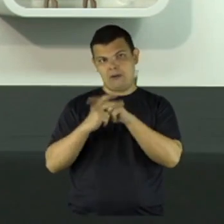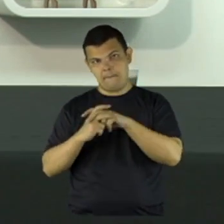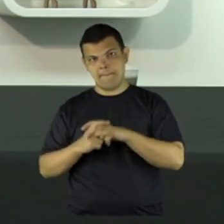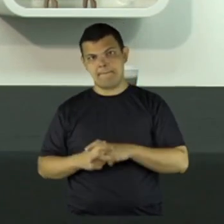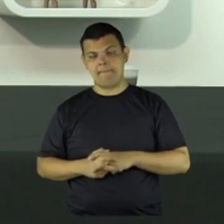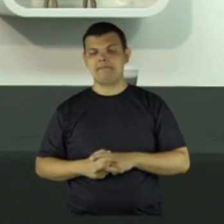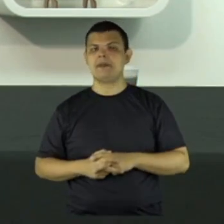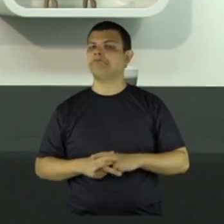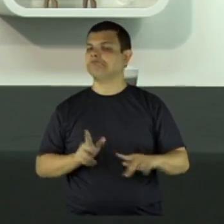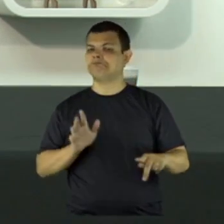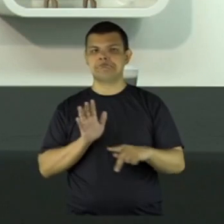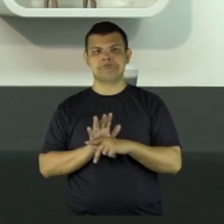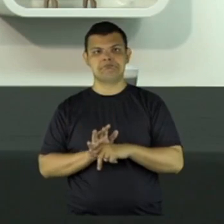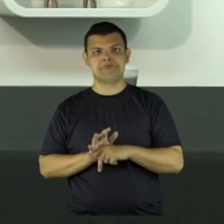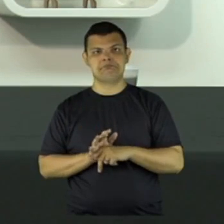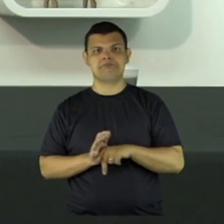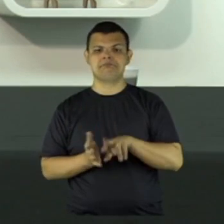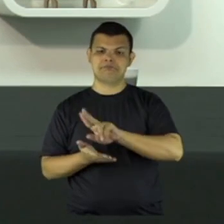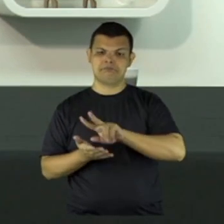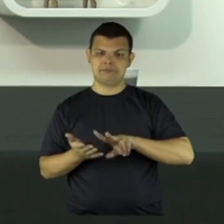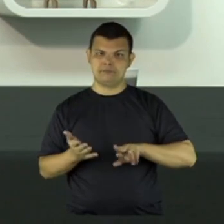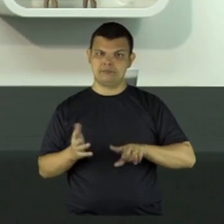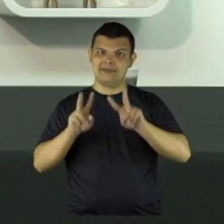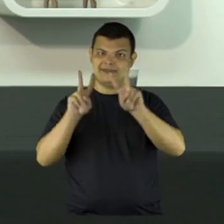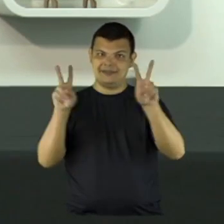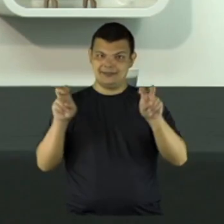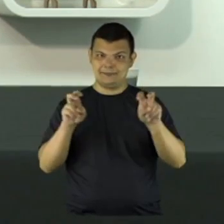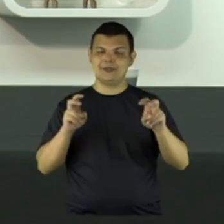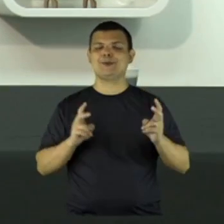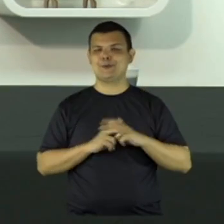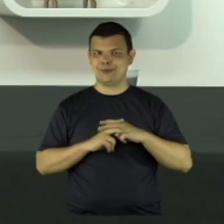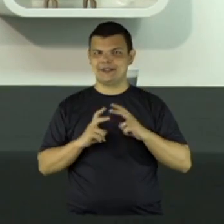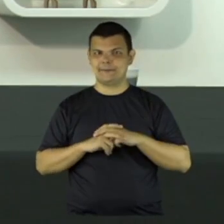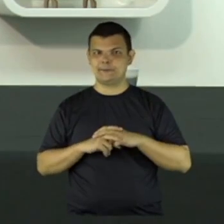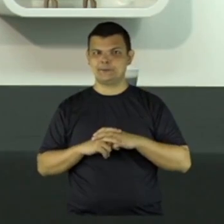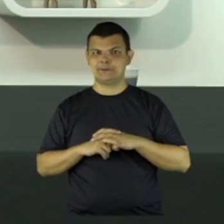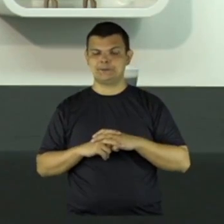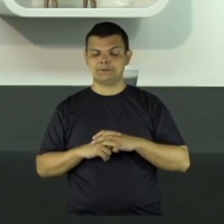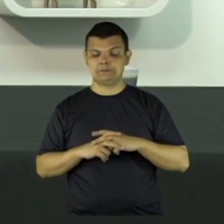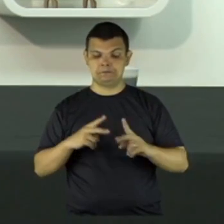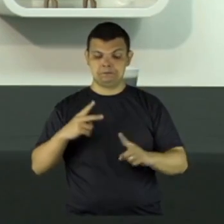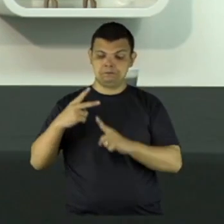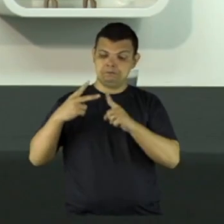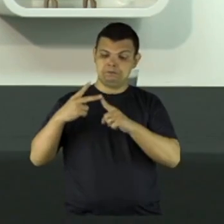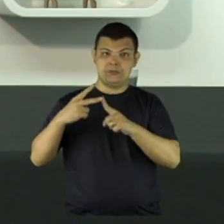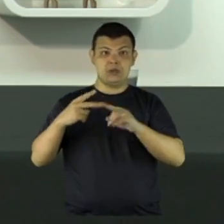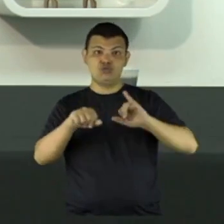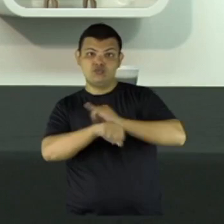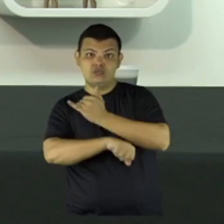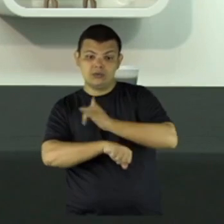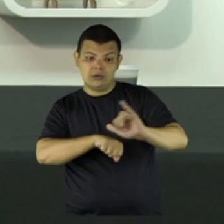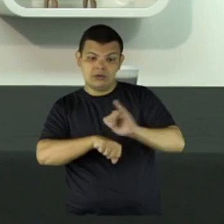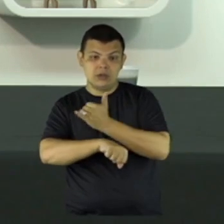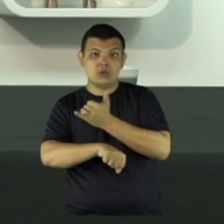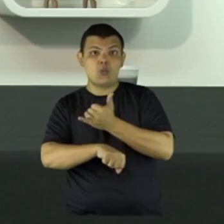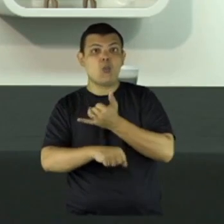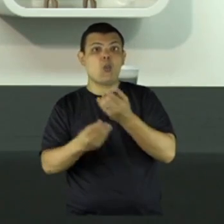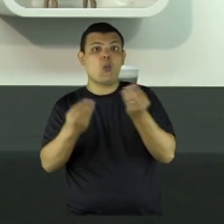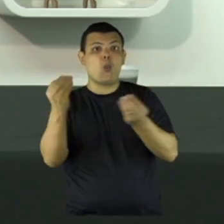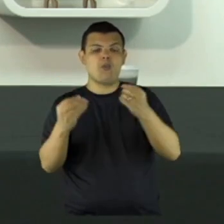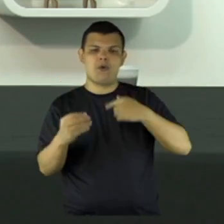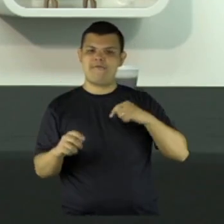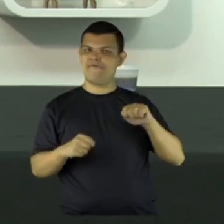muito peculiar das lutas. A estratégia é a forma como você vai